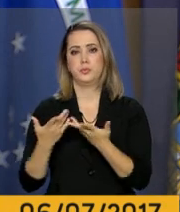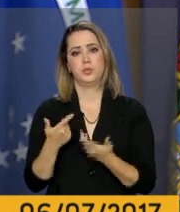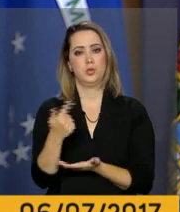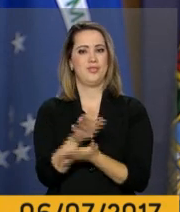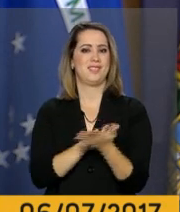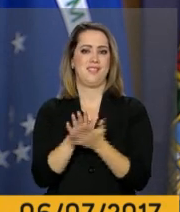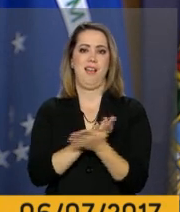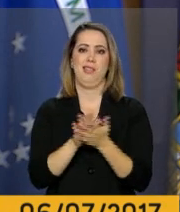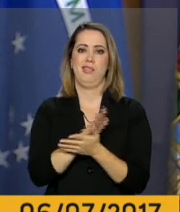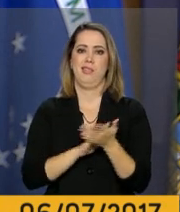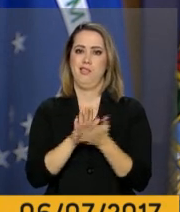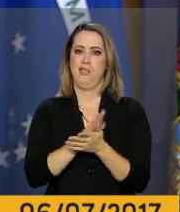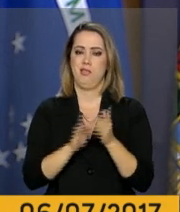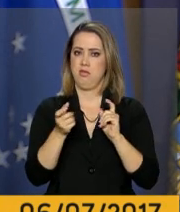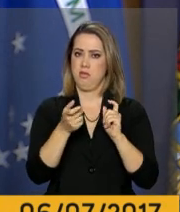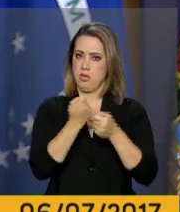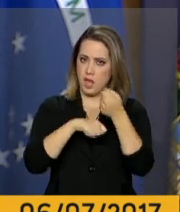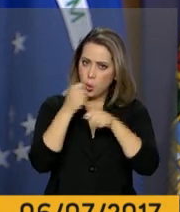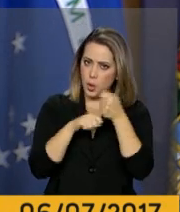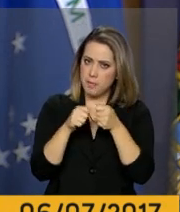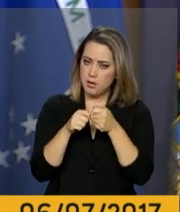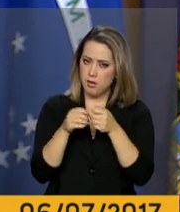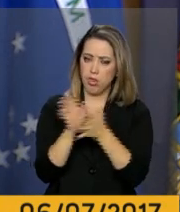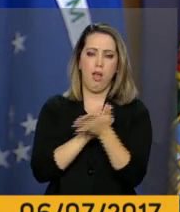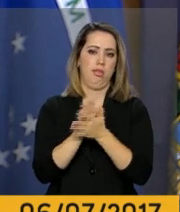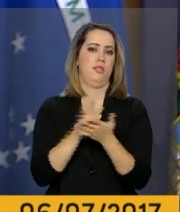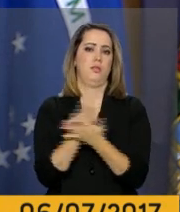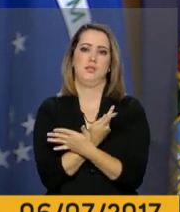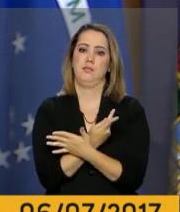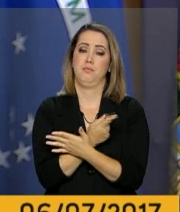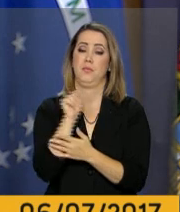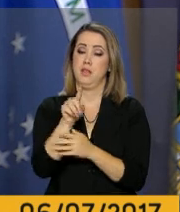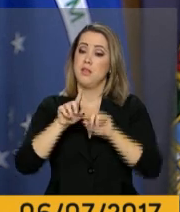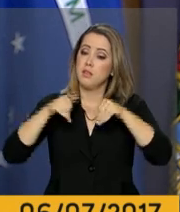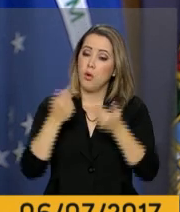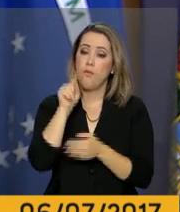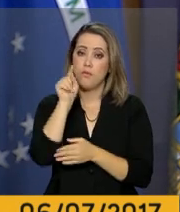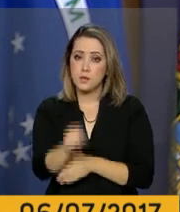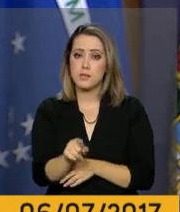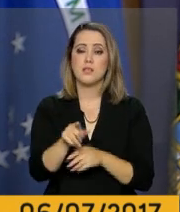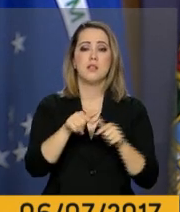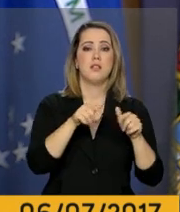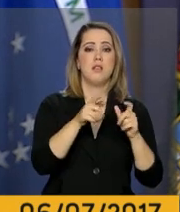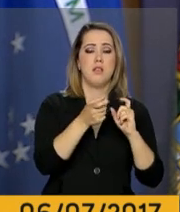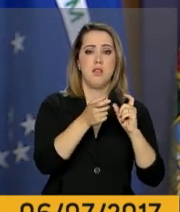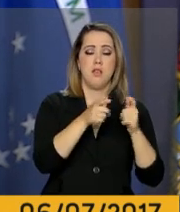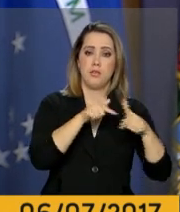a fazenda você não poderia chegar a este ponto portanto você tá fazendo um trabalho